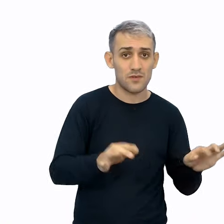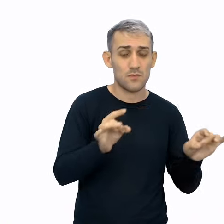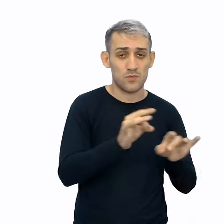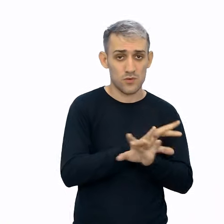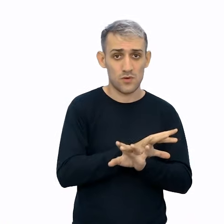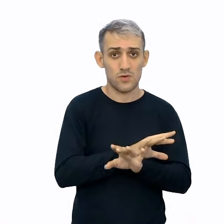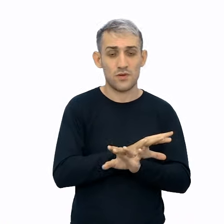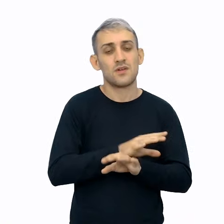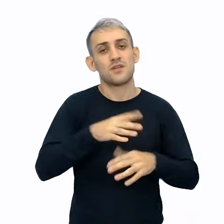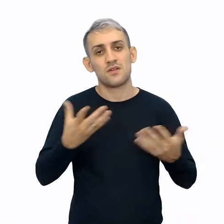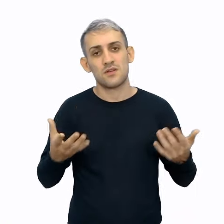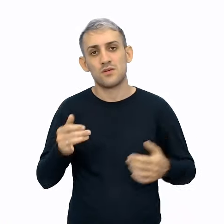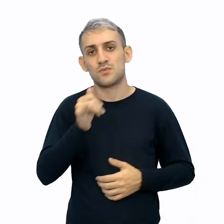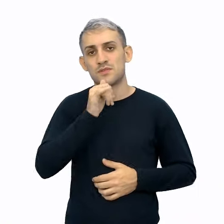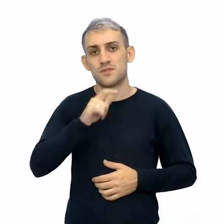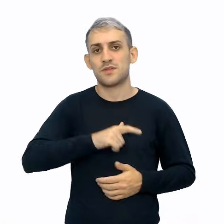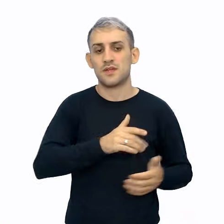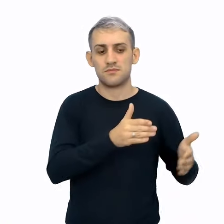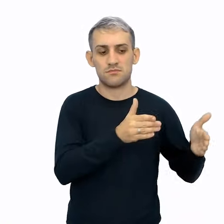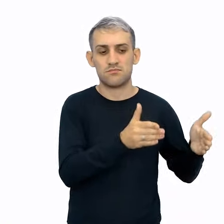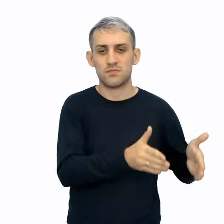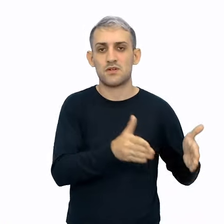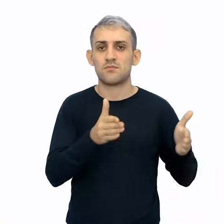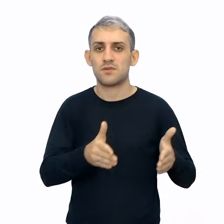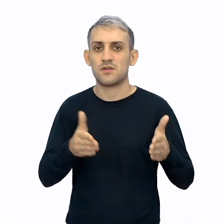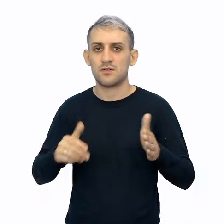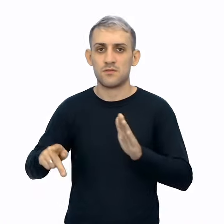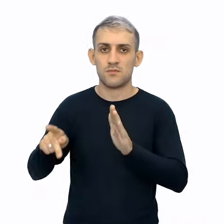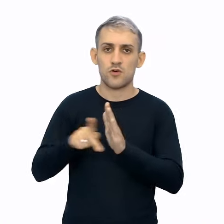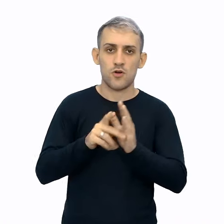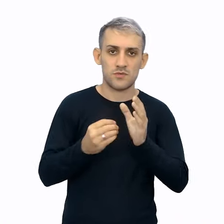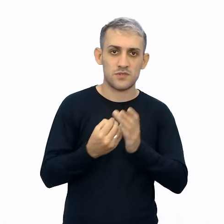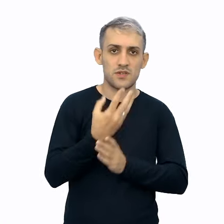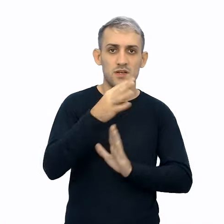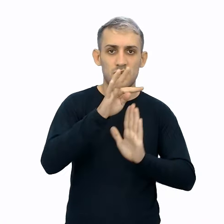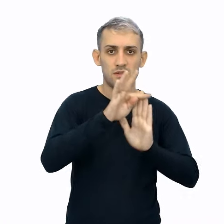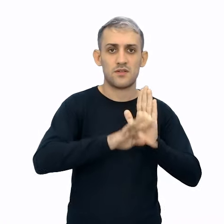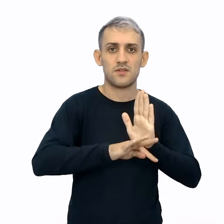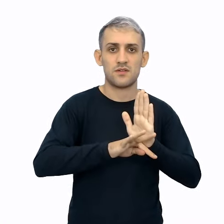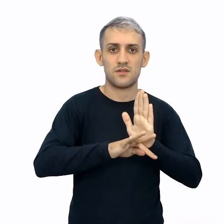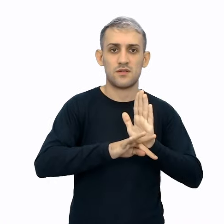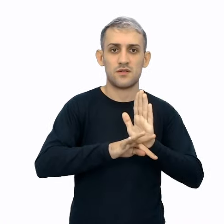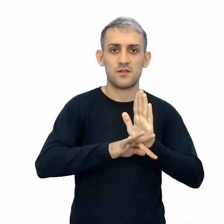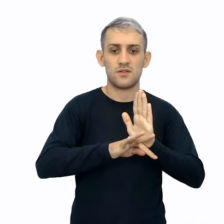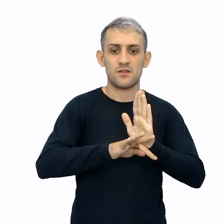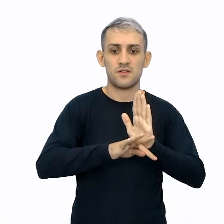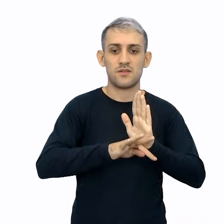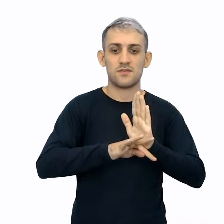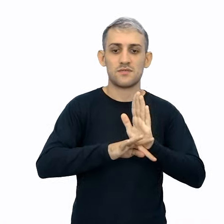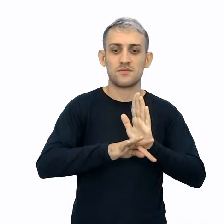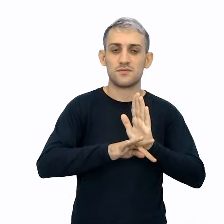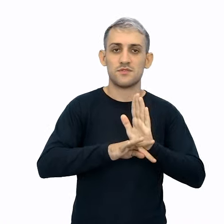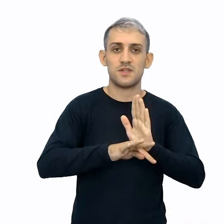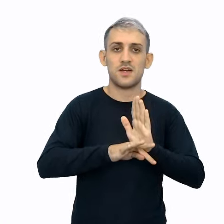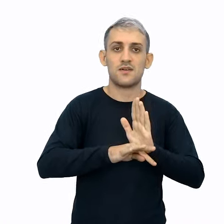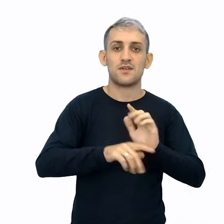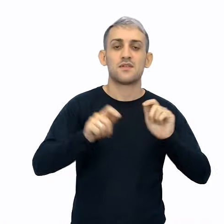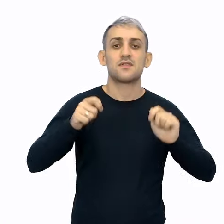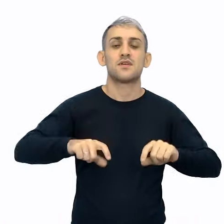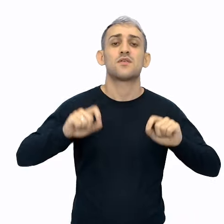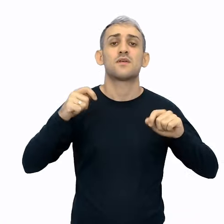textual então essas etapas operacionais de produção textual está em toda produção textual então é